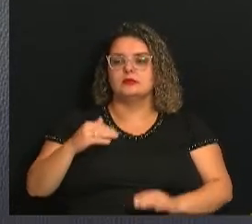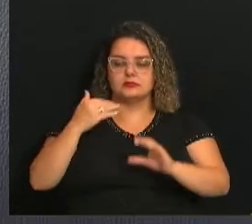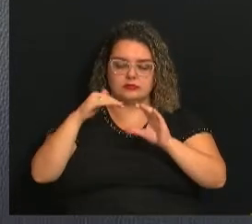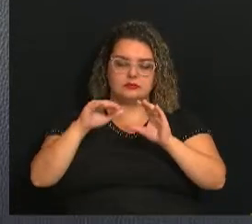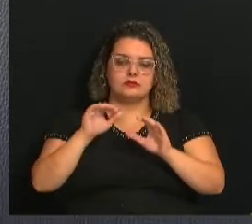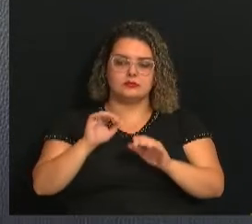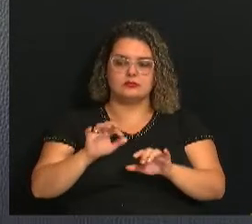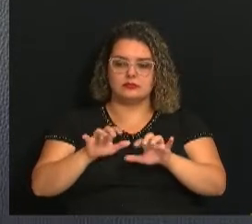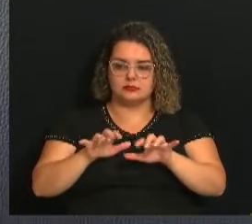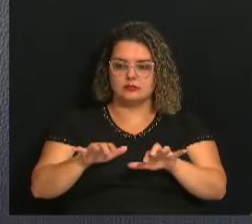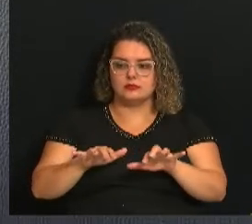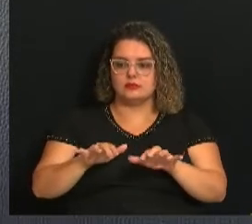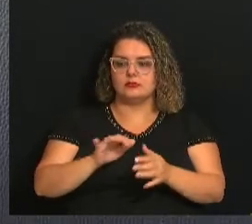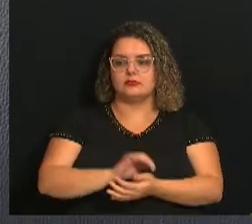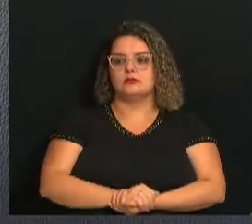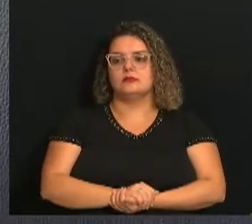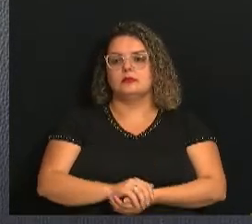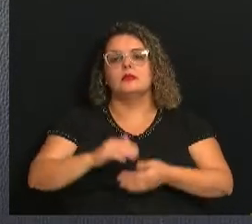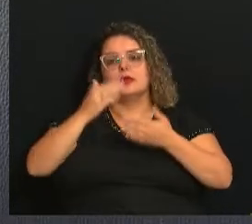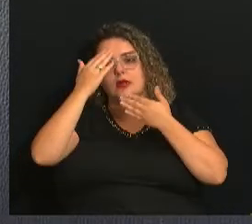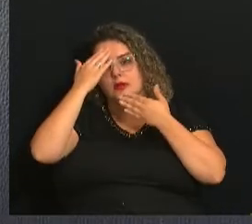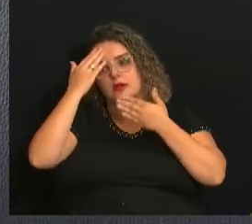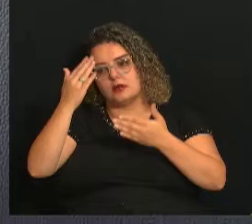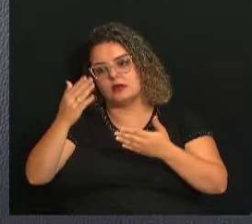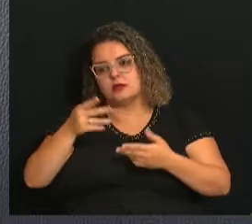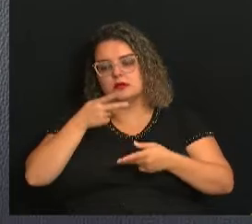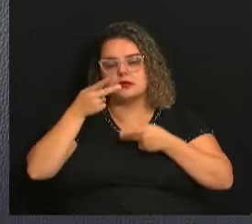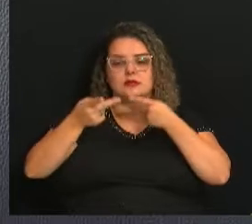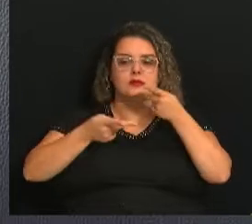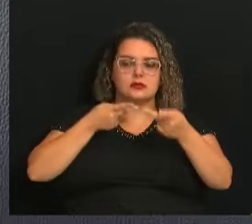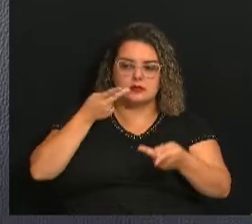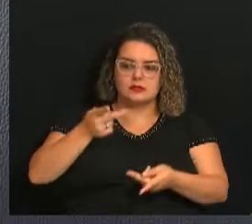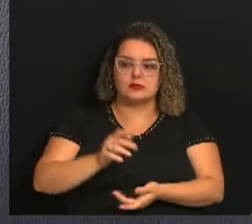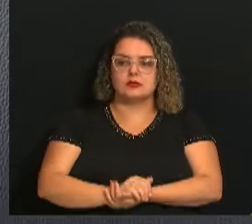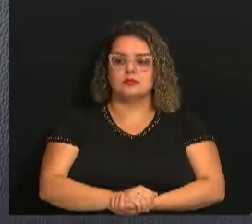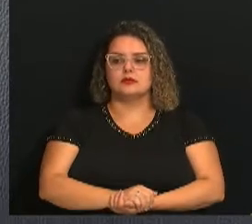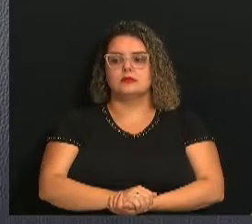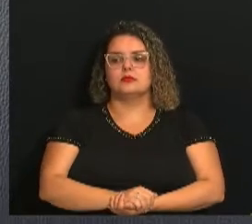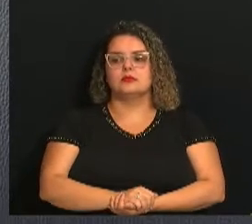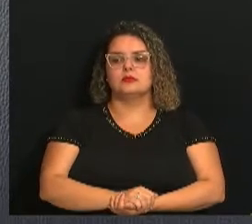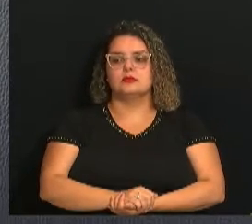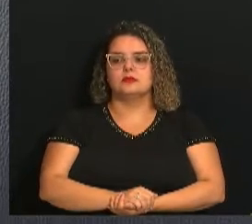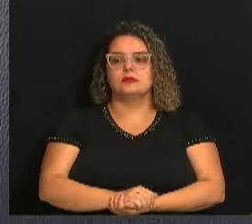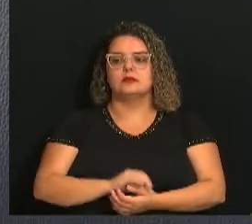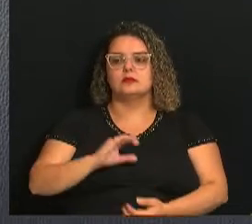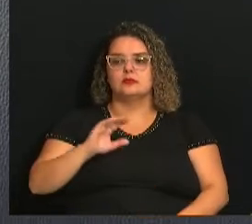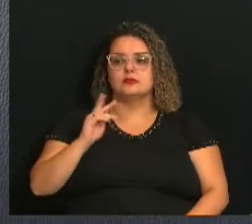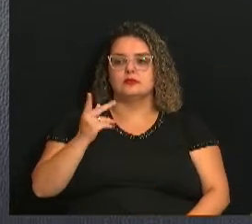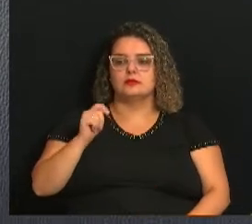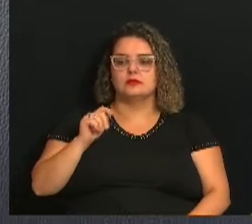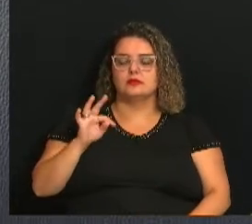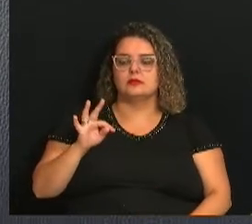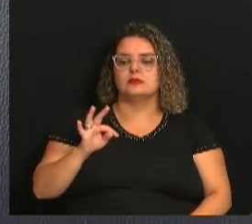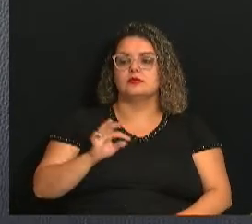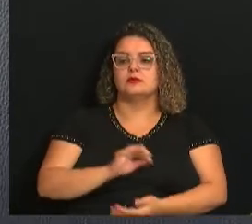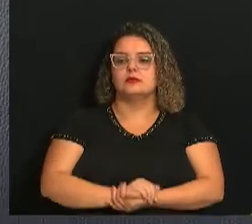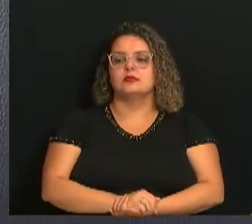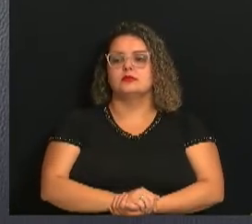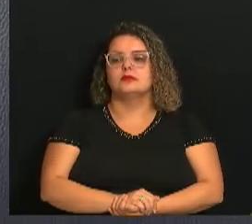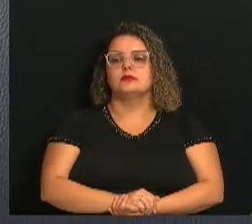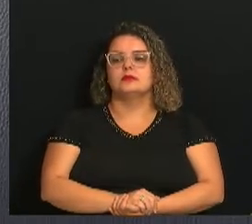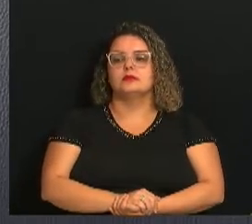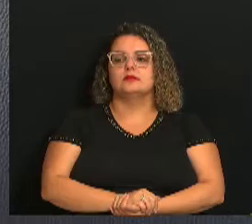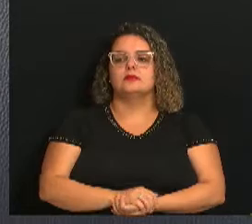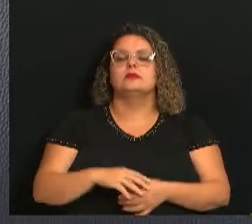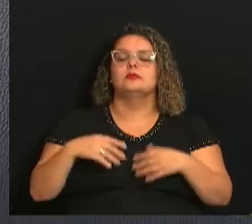um recadinho para a Sônia, agradecendo a fala no nosso chat aqui da Sala Azul. Bom, é